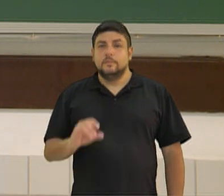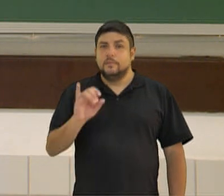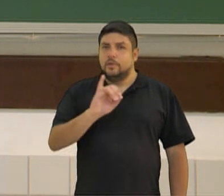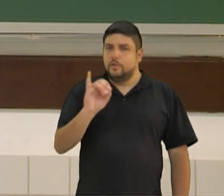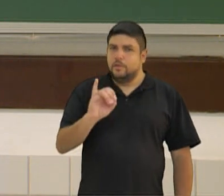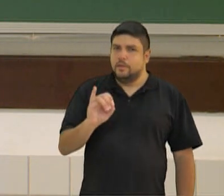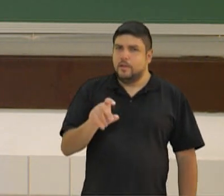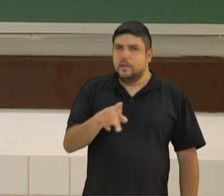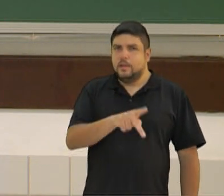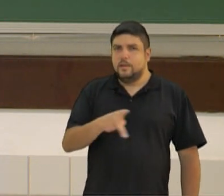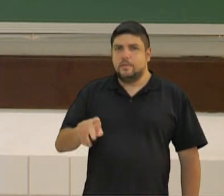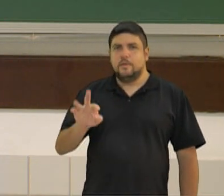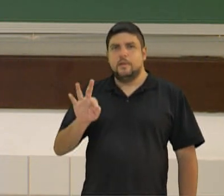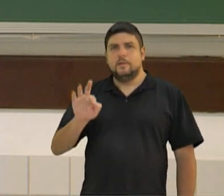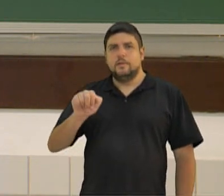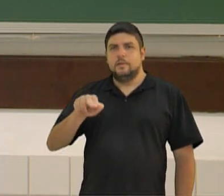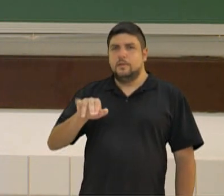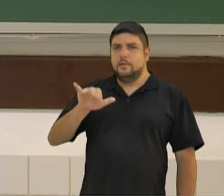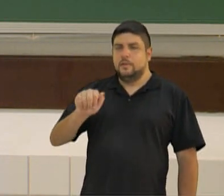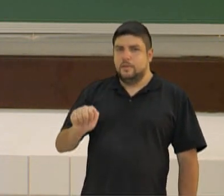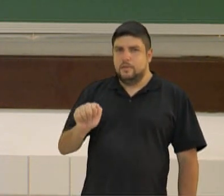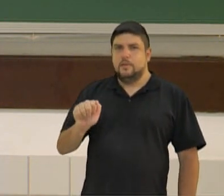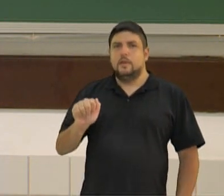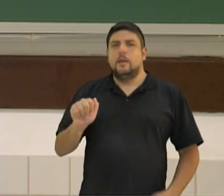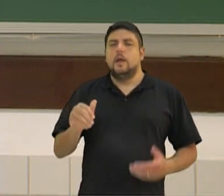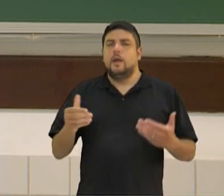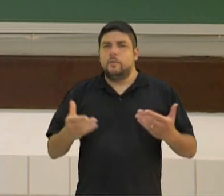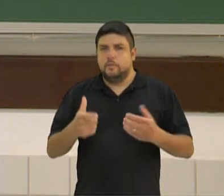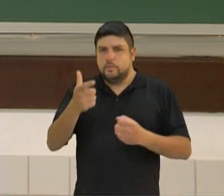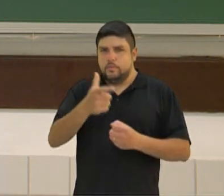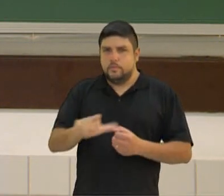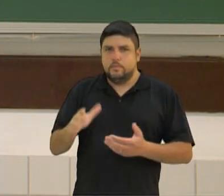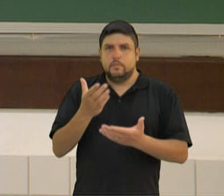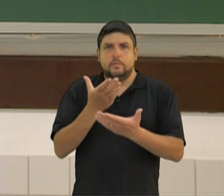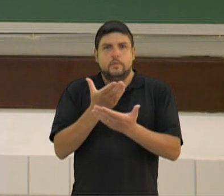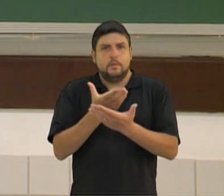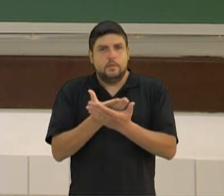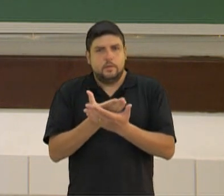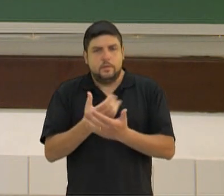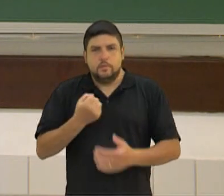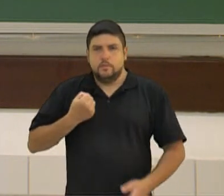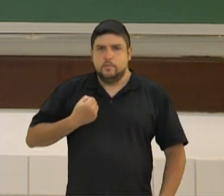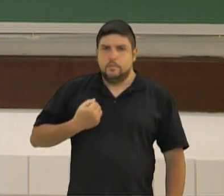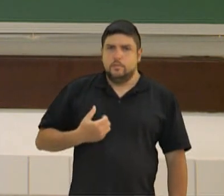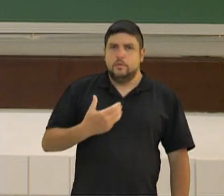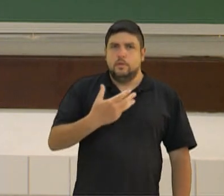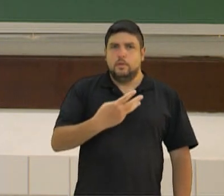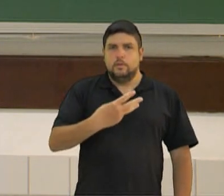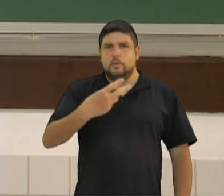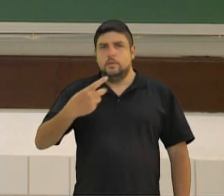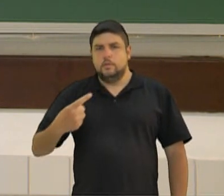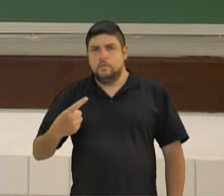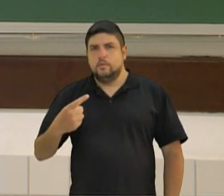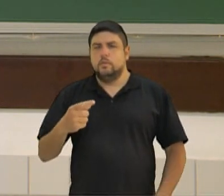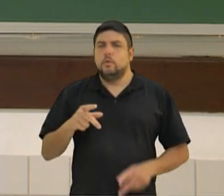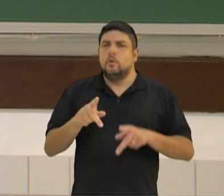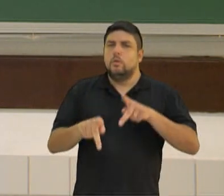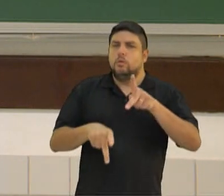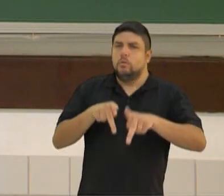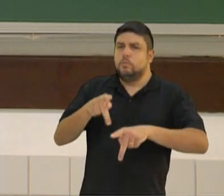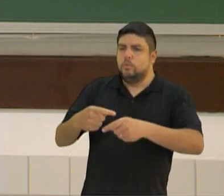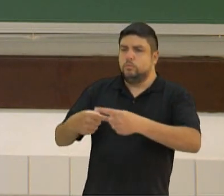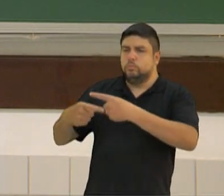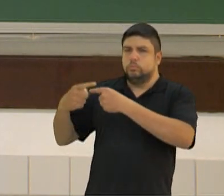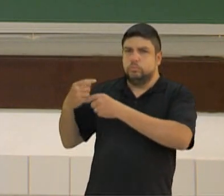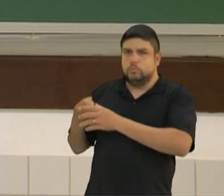sou a professora Tânia Regina Rossi para mais uma aula 31 Povos Originários, parte 2.